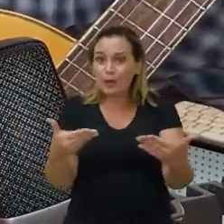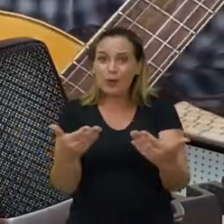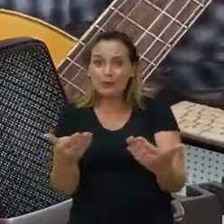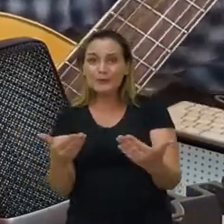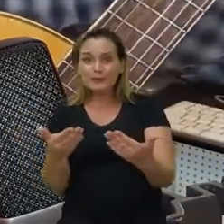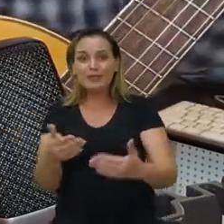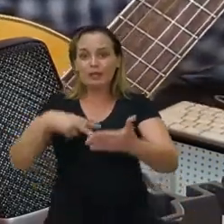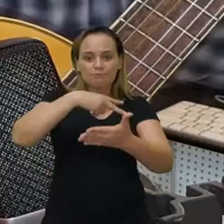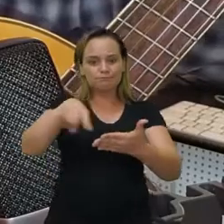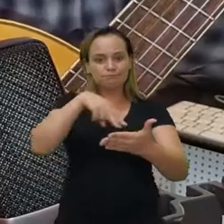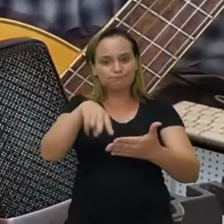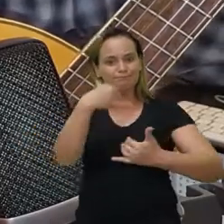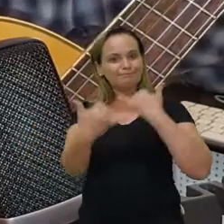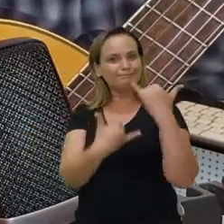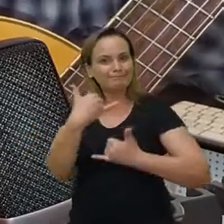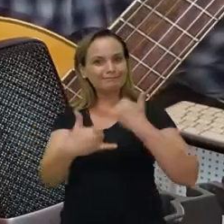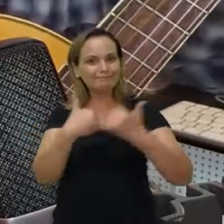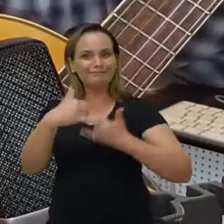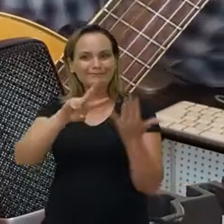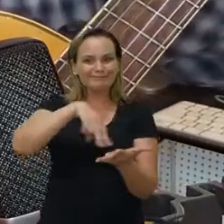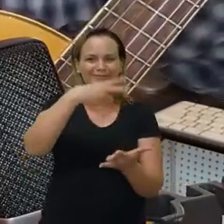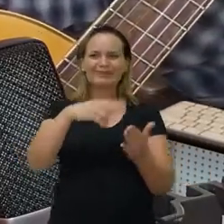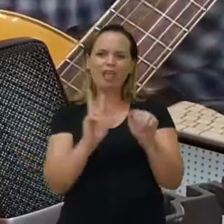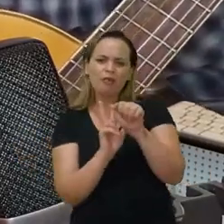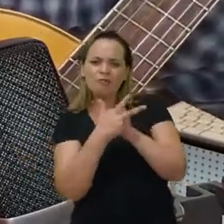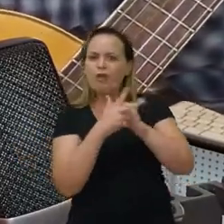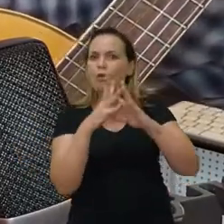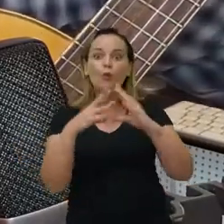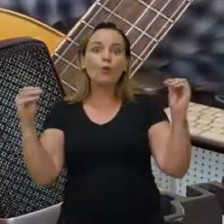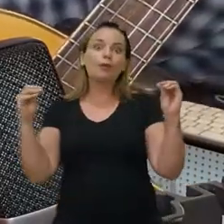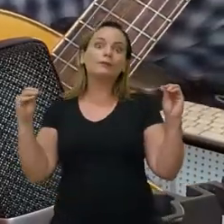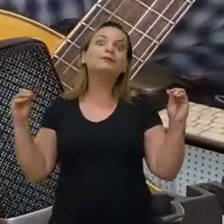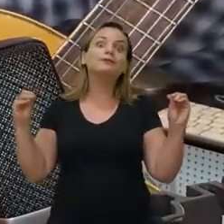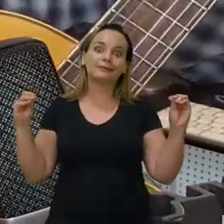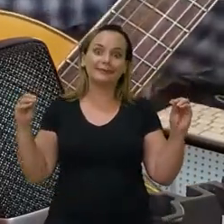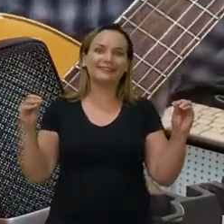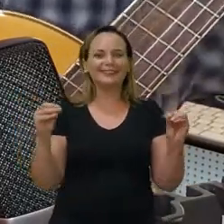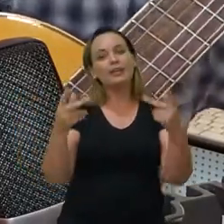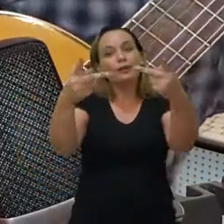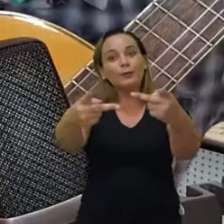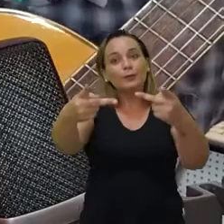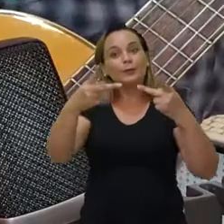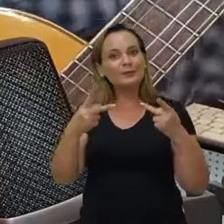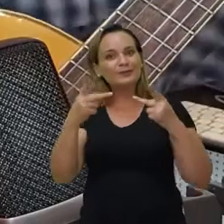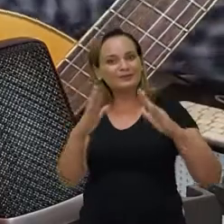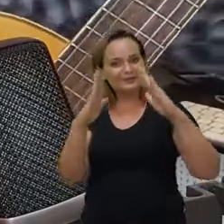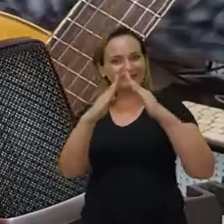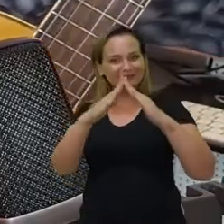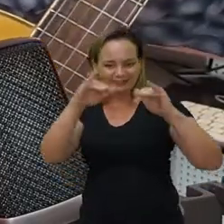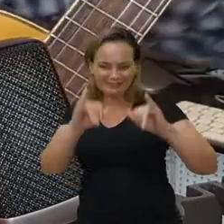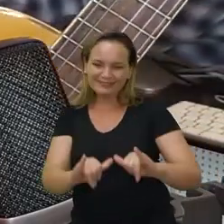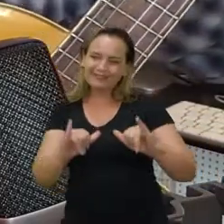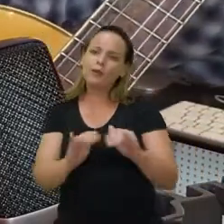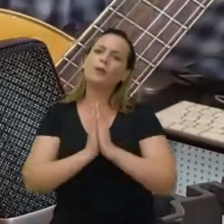agora? Leia, brinque, cante, dance, logo esta peste vai embora. Te convido a ficar em